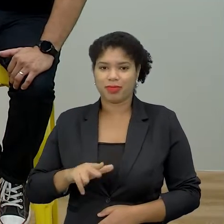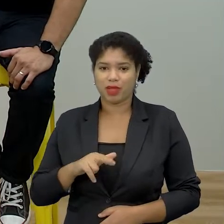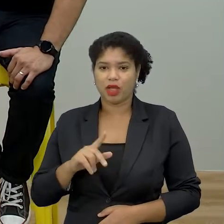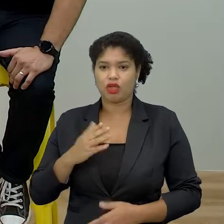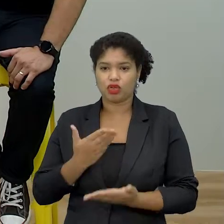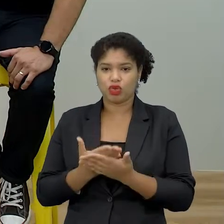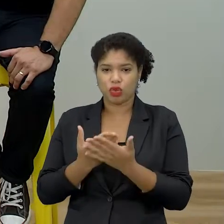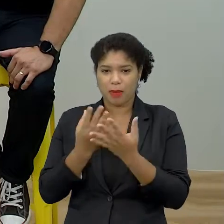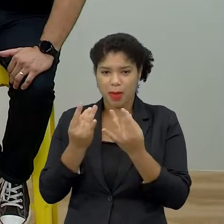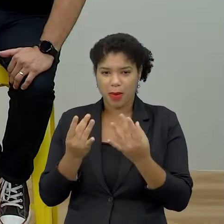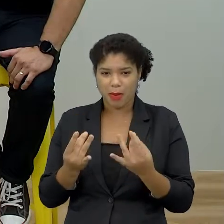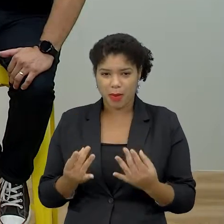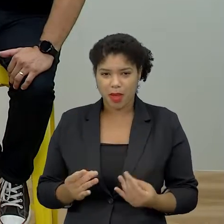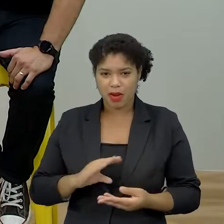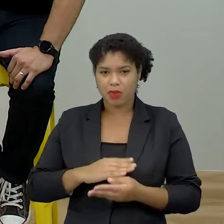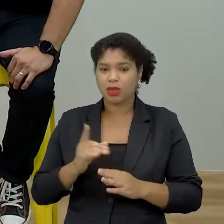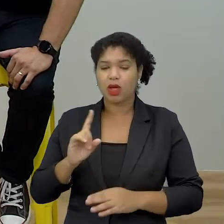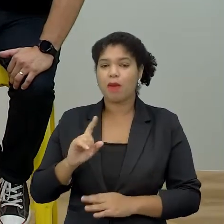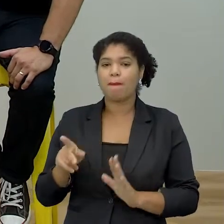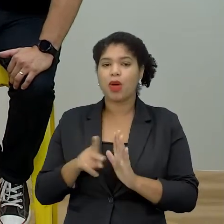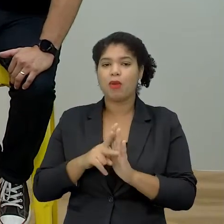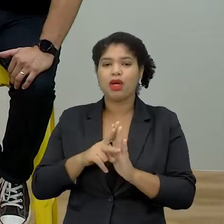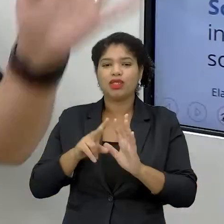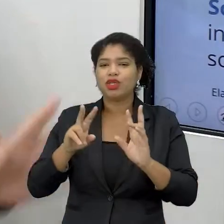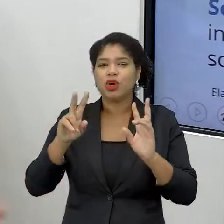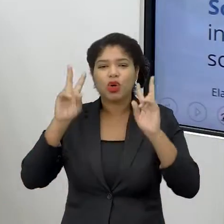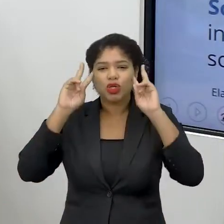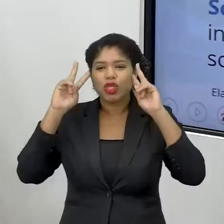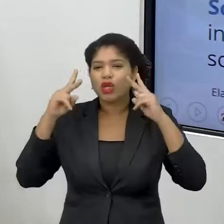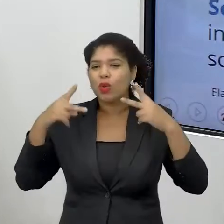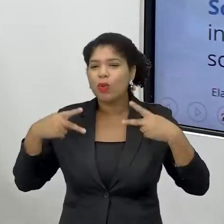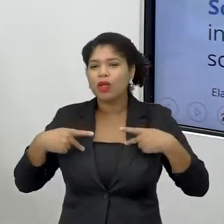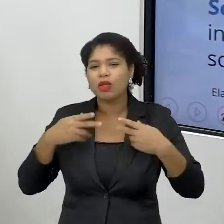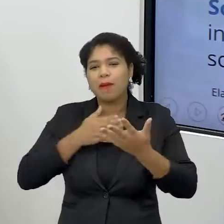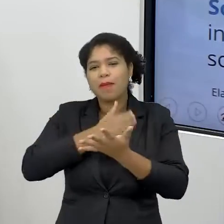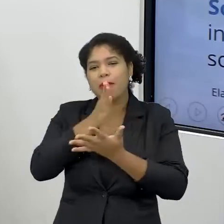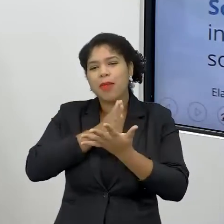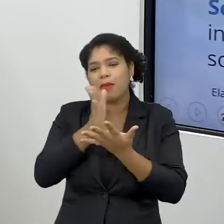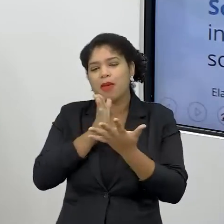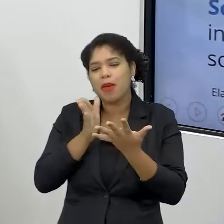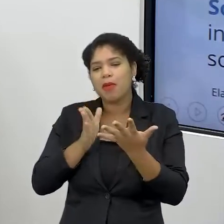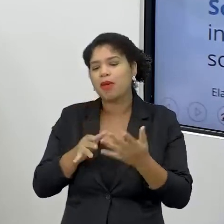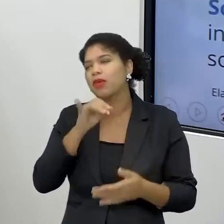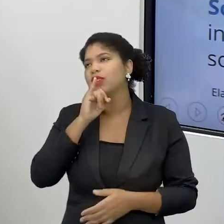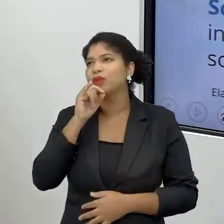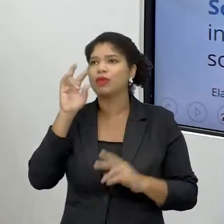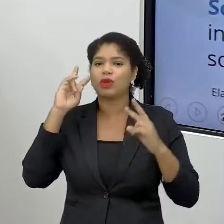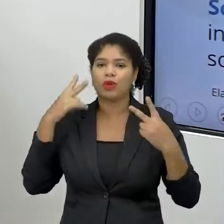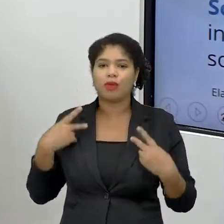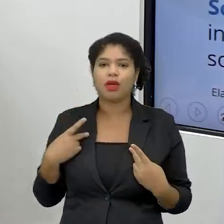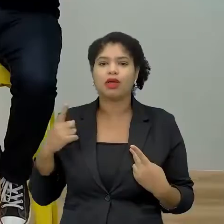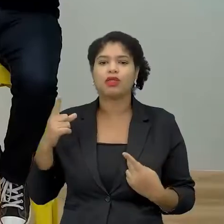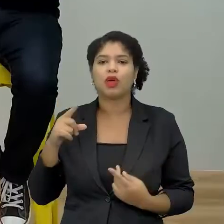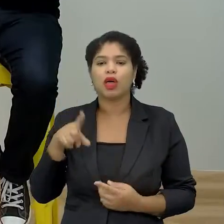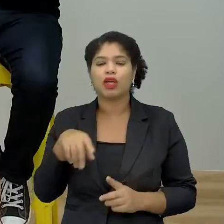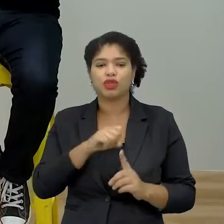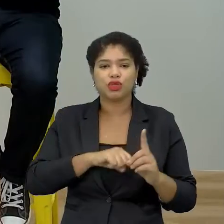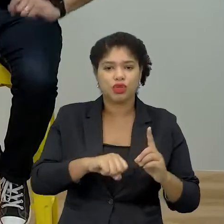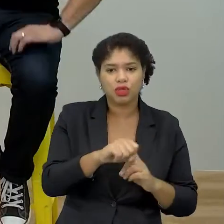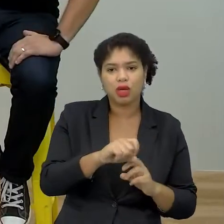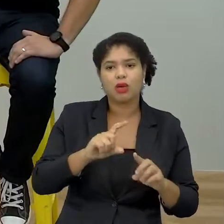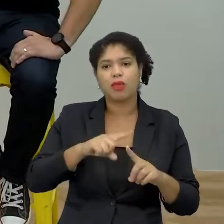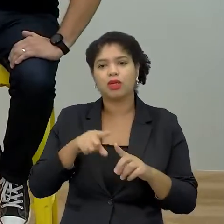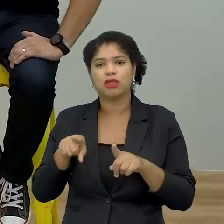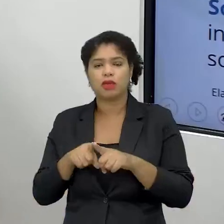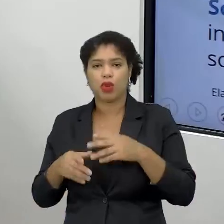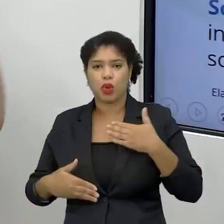biológico. Ele estuda, na verdade, o homem. O homem, todas as dimensões do homem. Então, o homem é um organismo, mas também o homem é social. Exato,